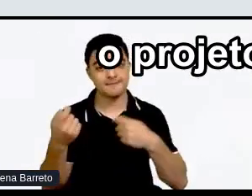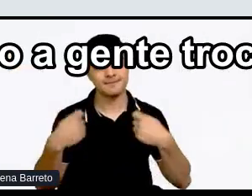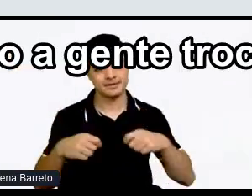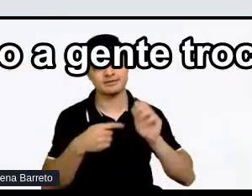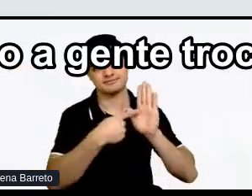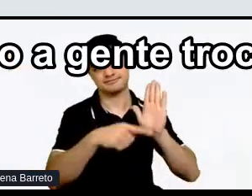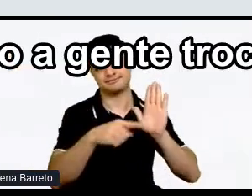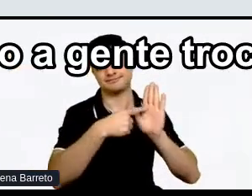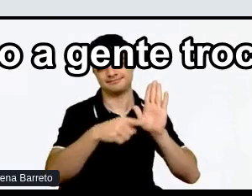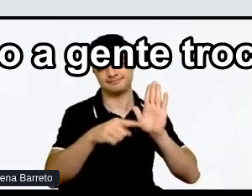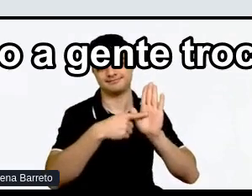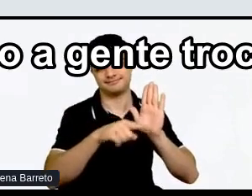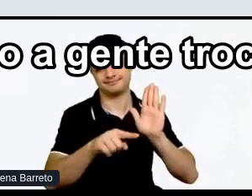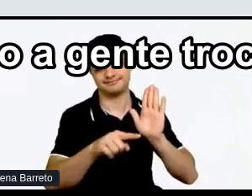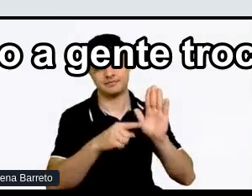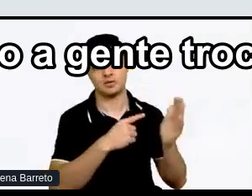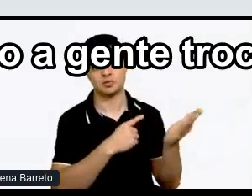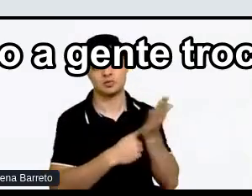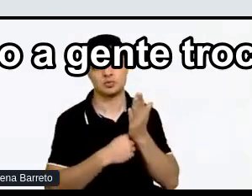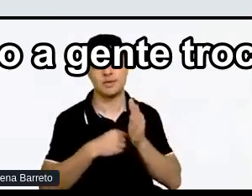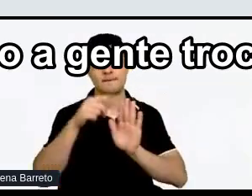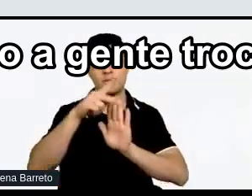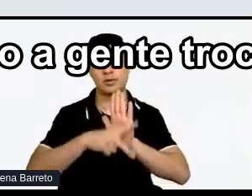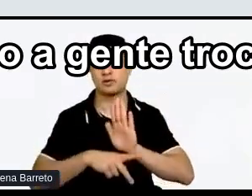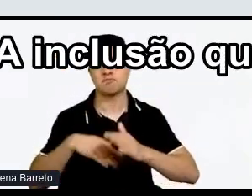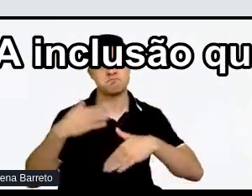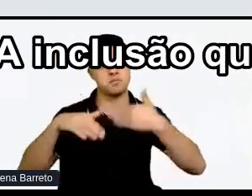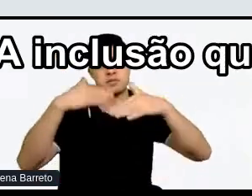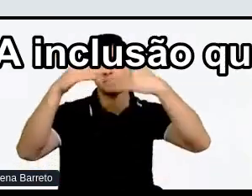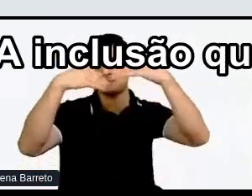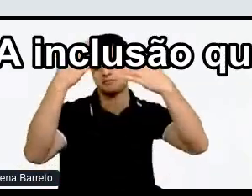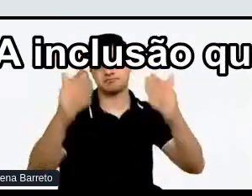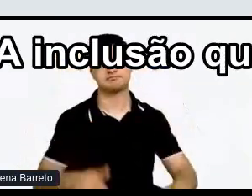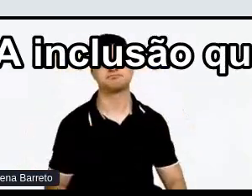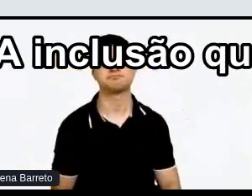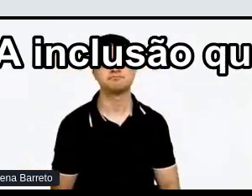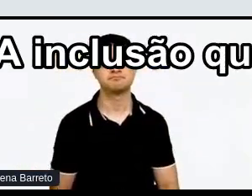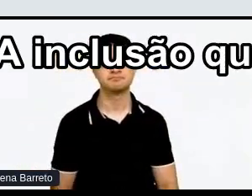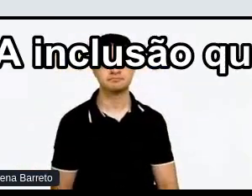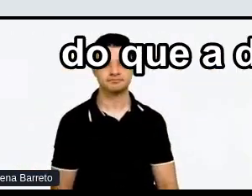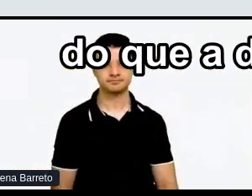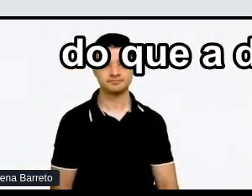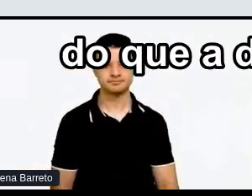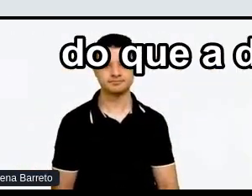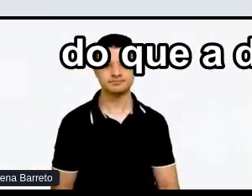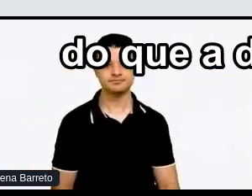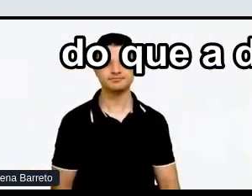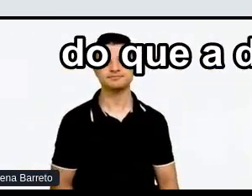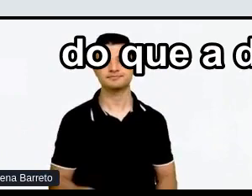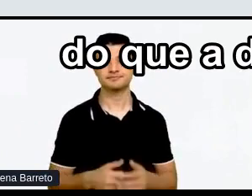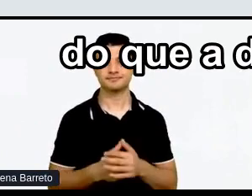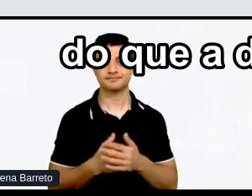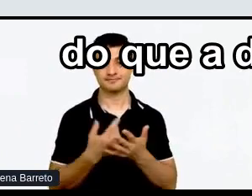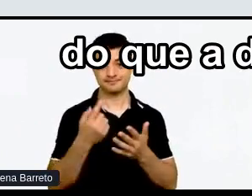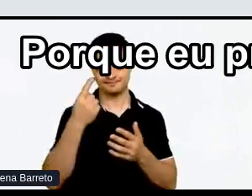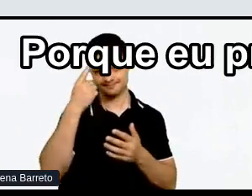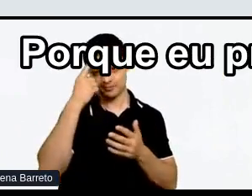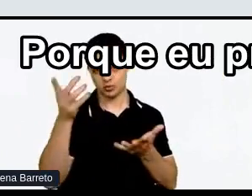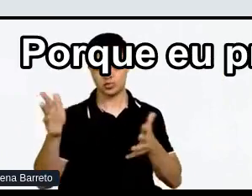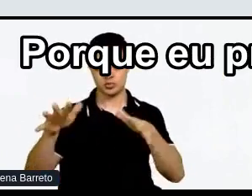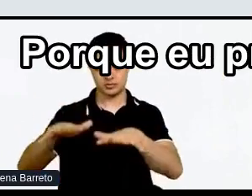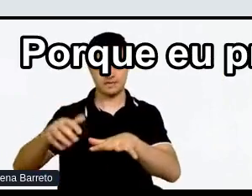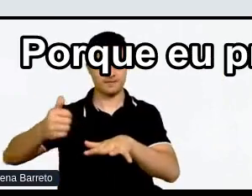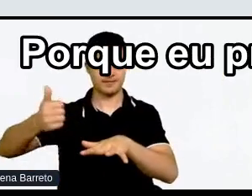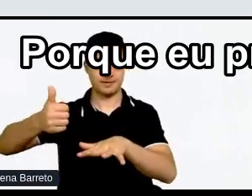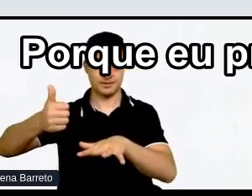crescer, tá bom? E isso a gente trocou ali de propósito. A inclusão que venha primeiro do que a diversidade. Porque eu